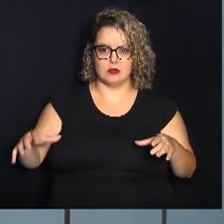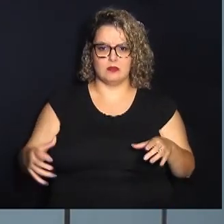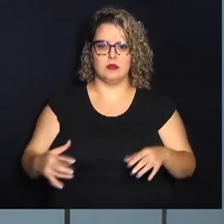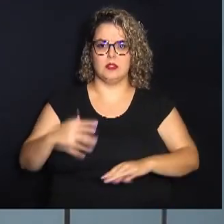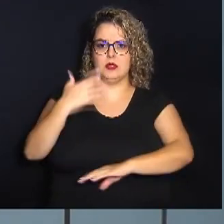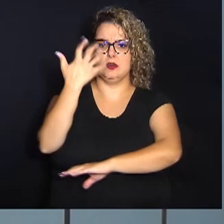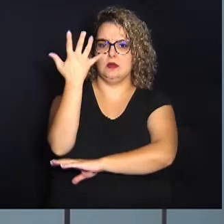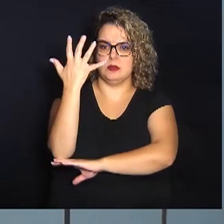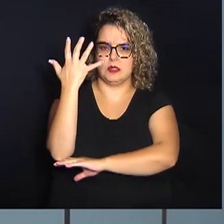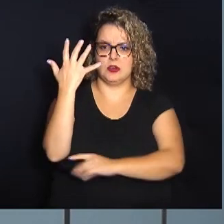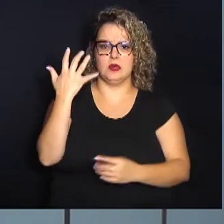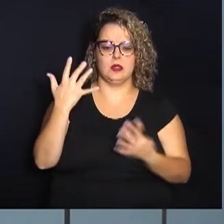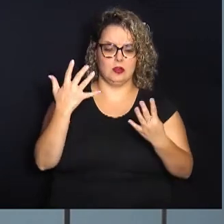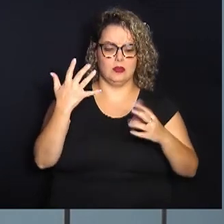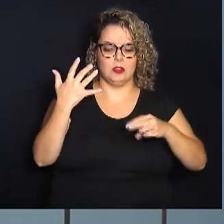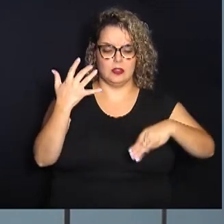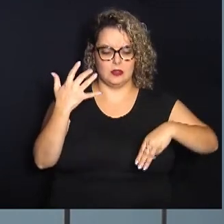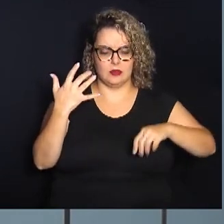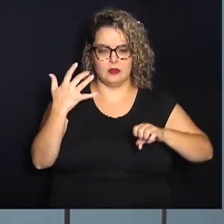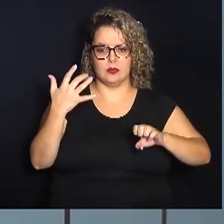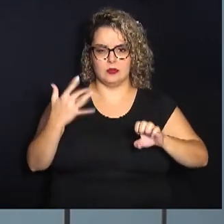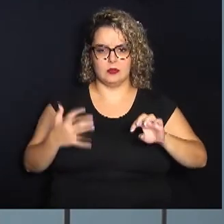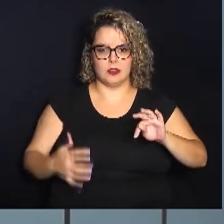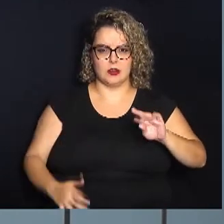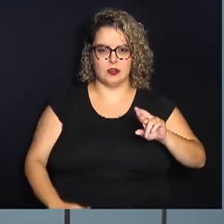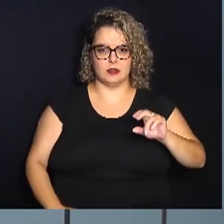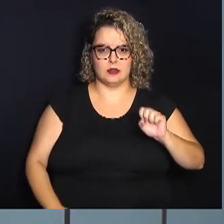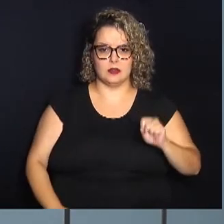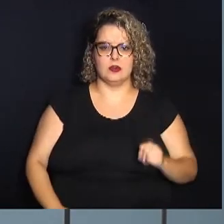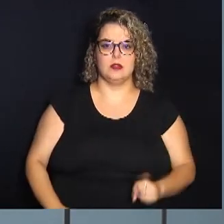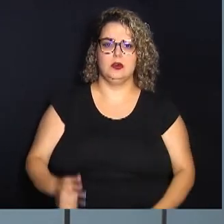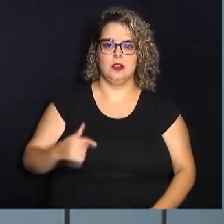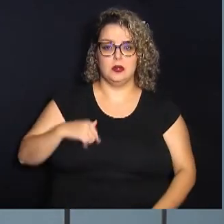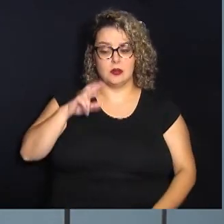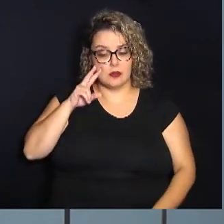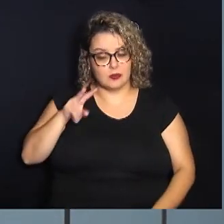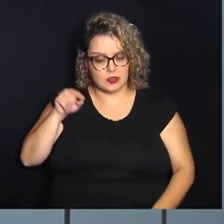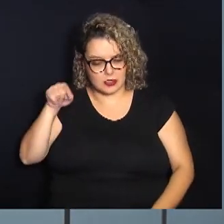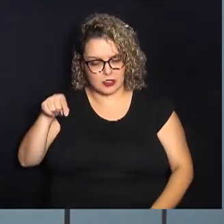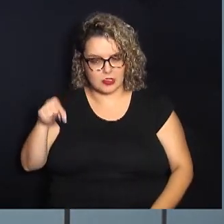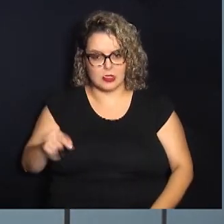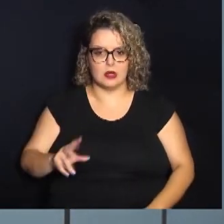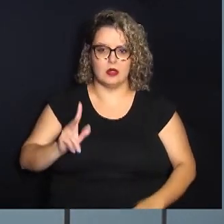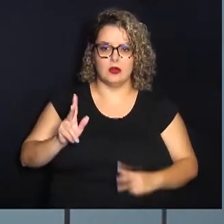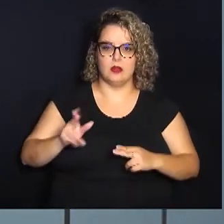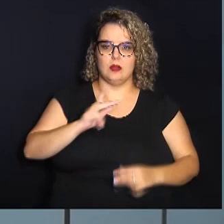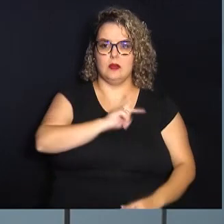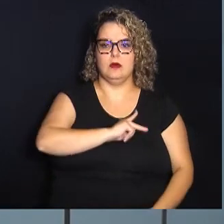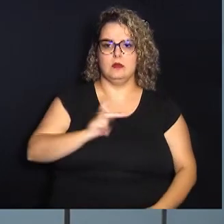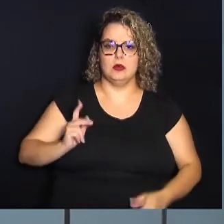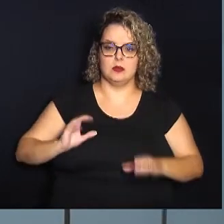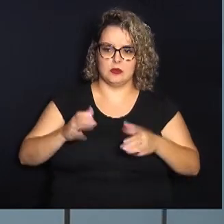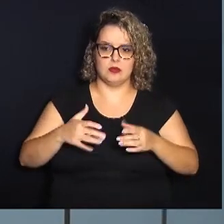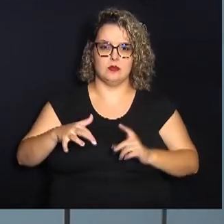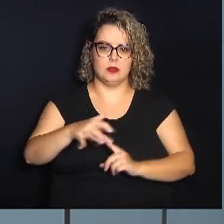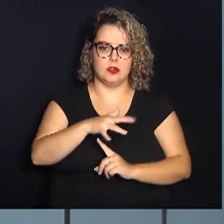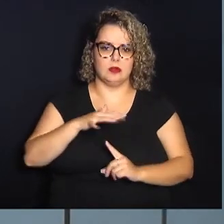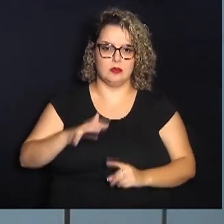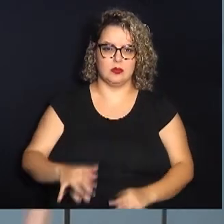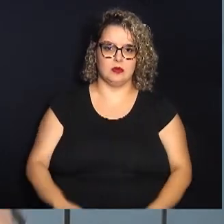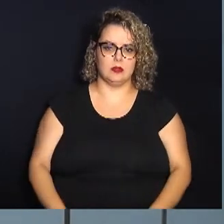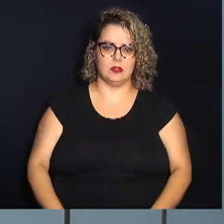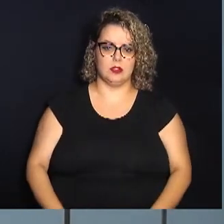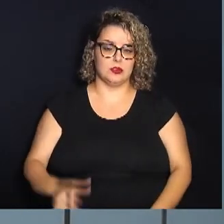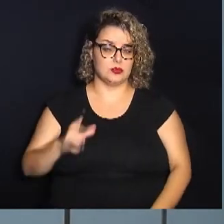metros lá. Eu passei lá esse dia para ver, como presidente da Comissão de Meio Ambiente, para verificar e fazer. Nós tivemos aqui na